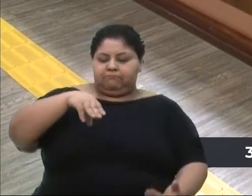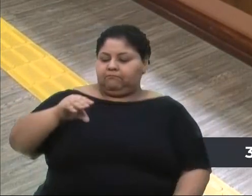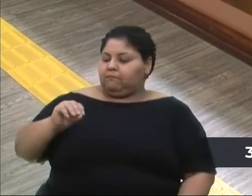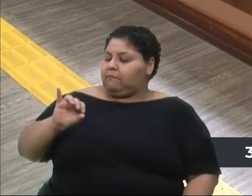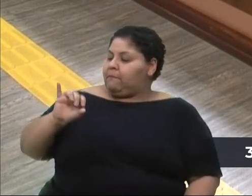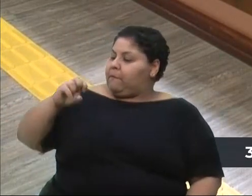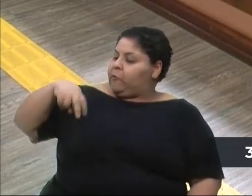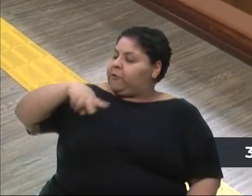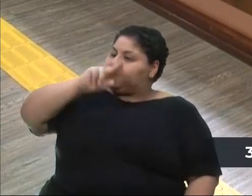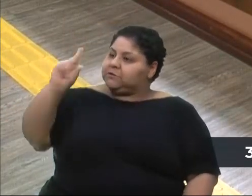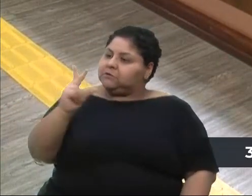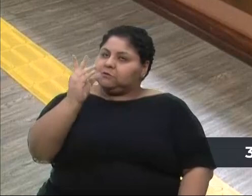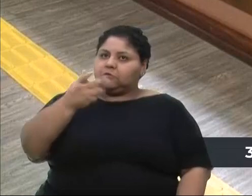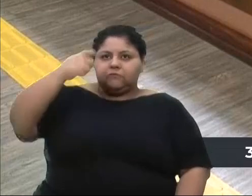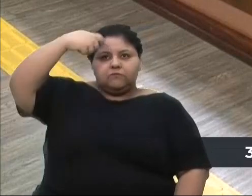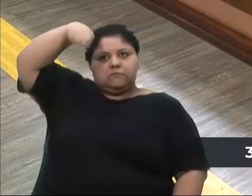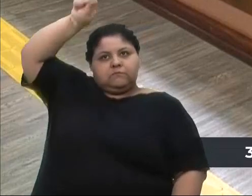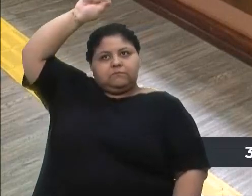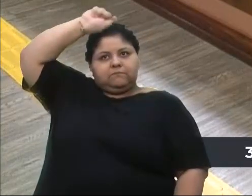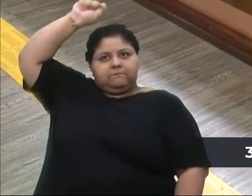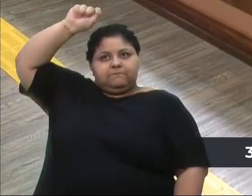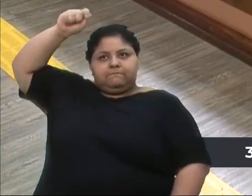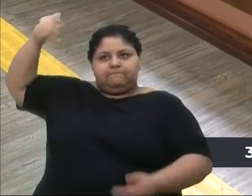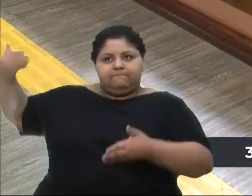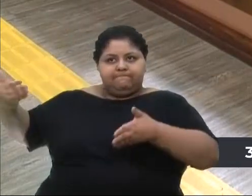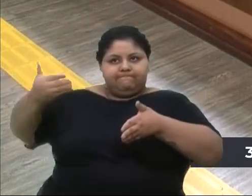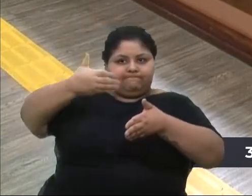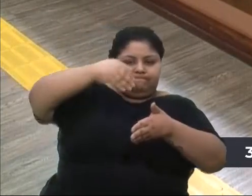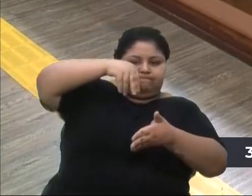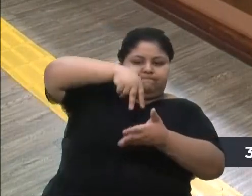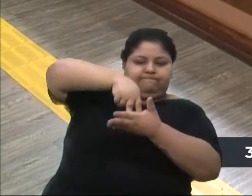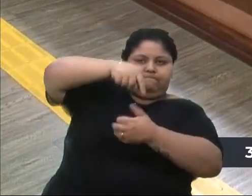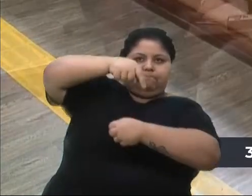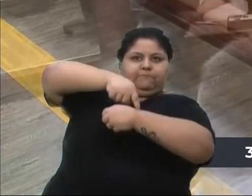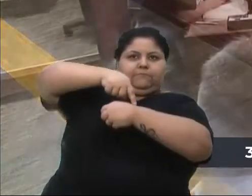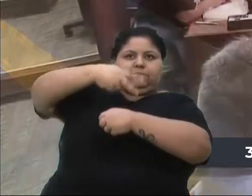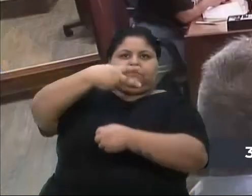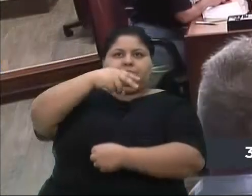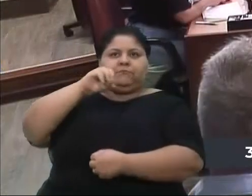tribuna pelo tempo de até 20 minutos.